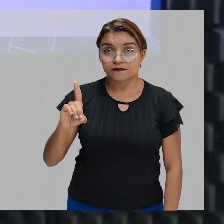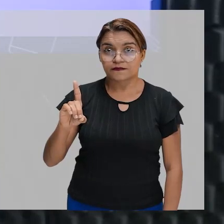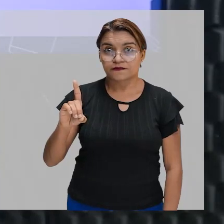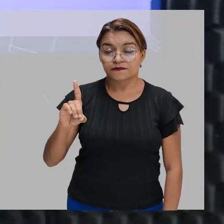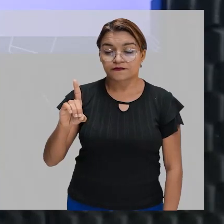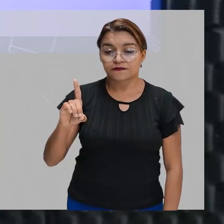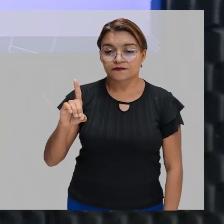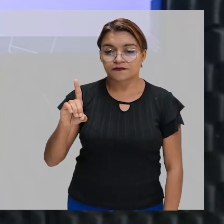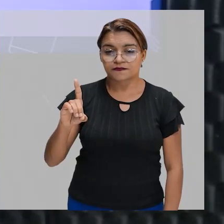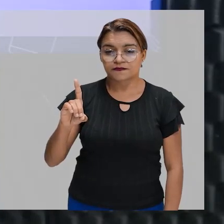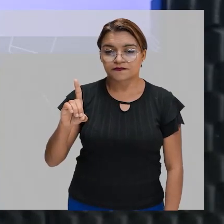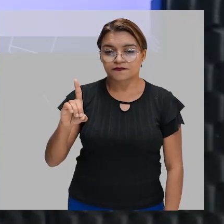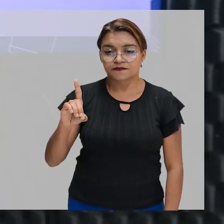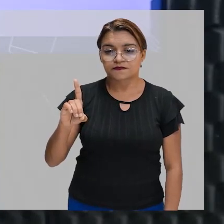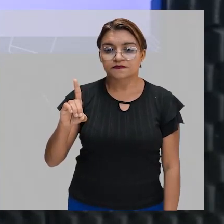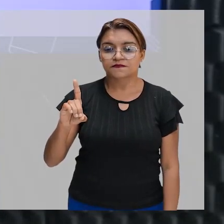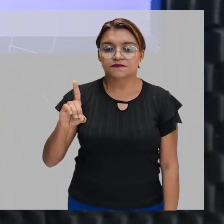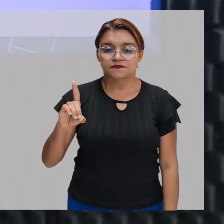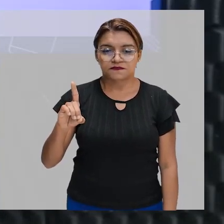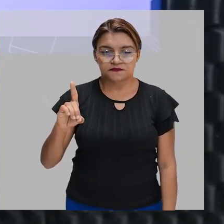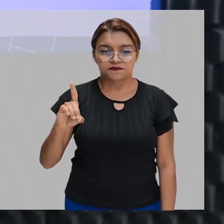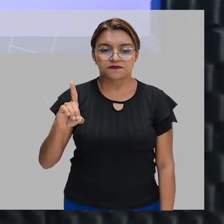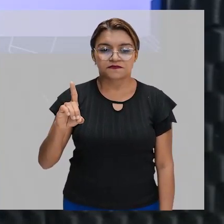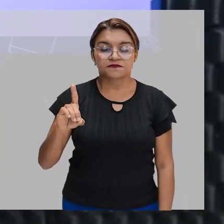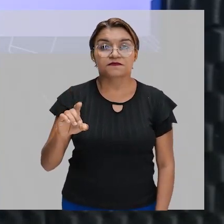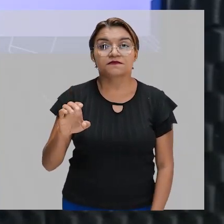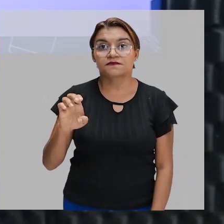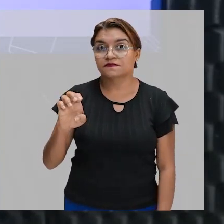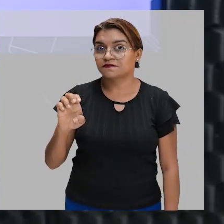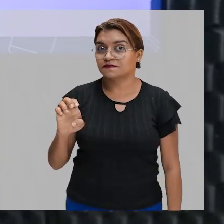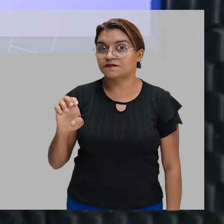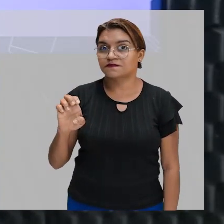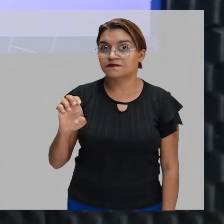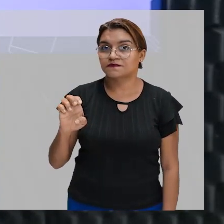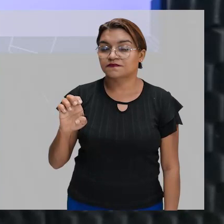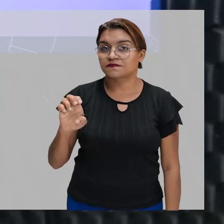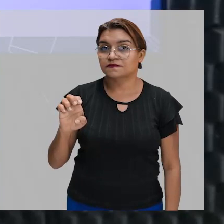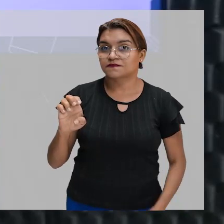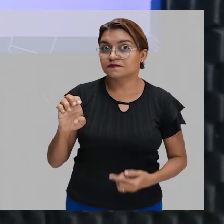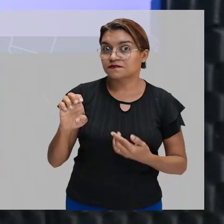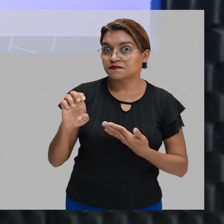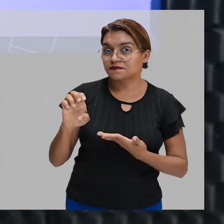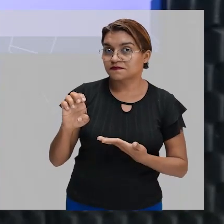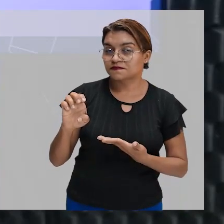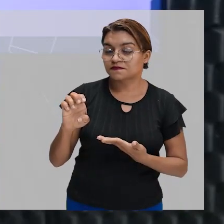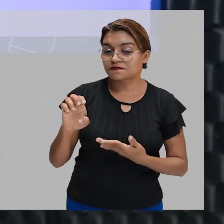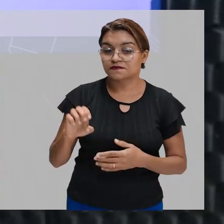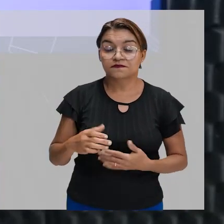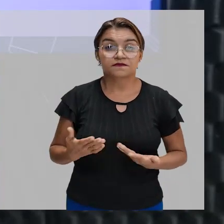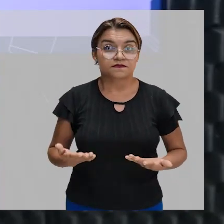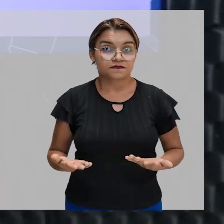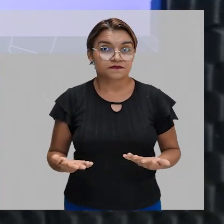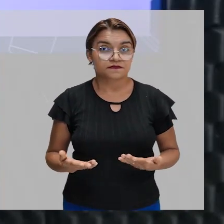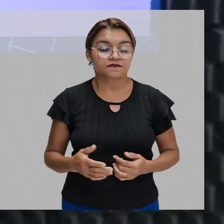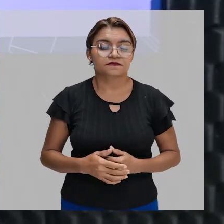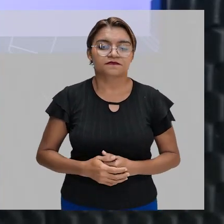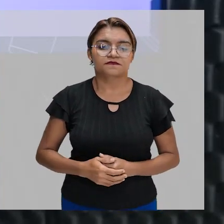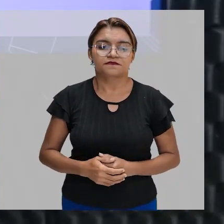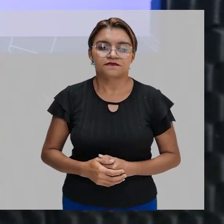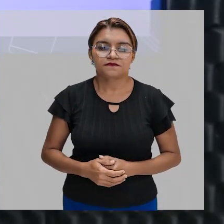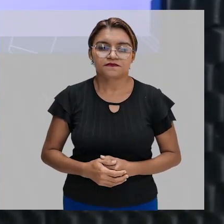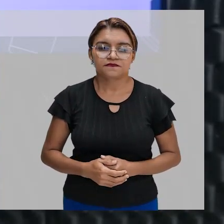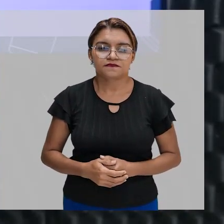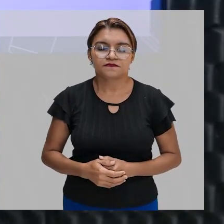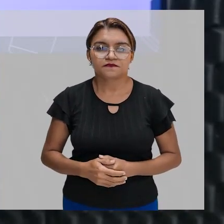Liberdade desejo de reformas sociais ou idealização da mulher morte encarada como libertação